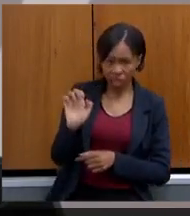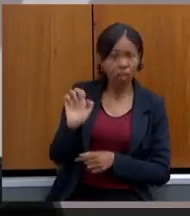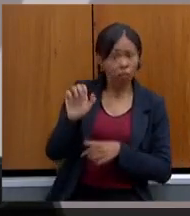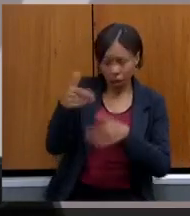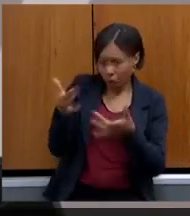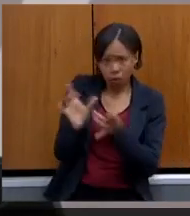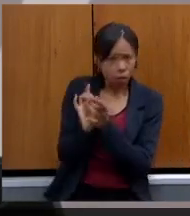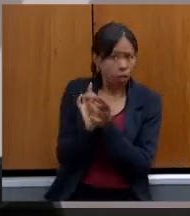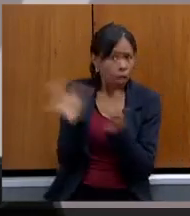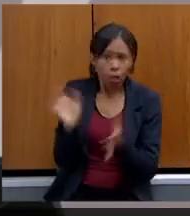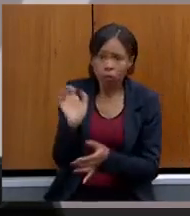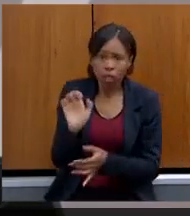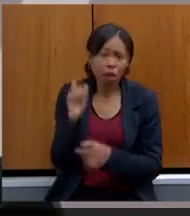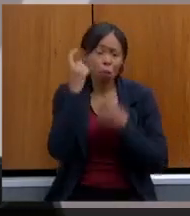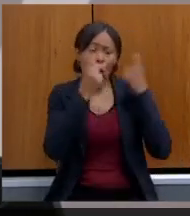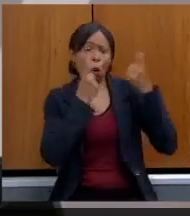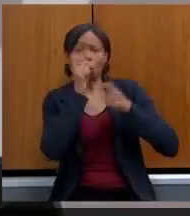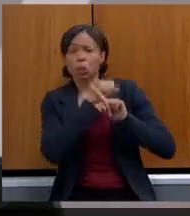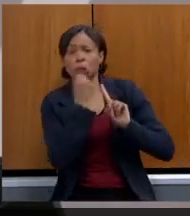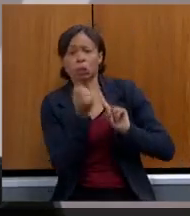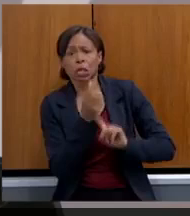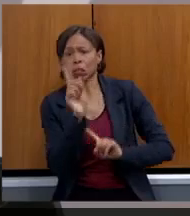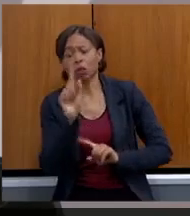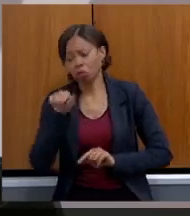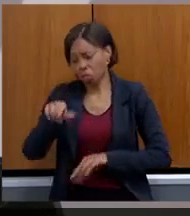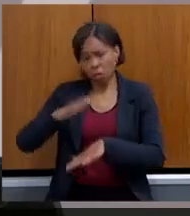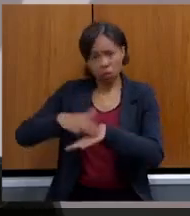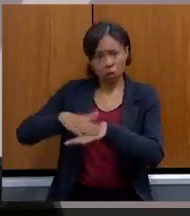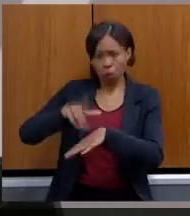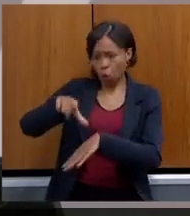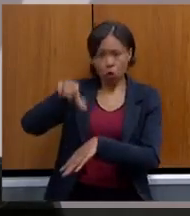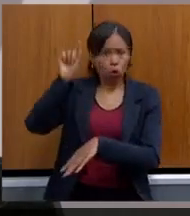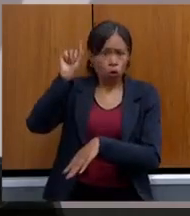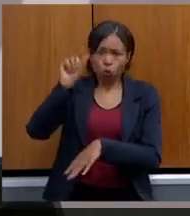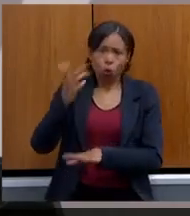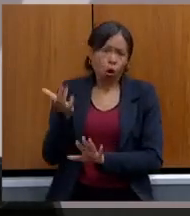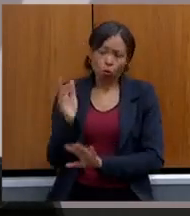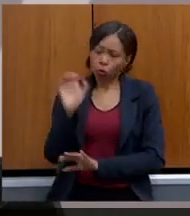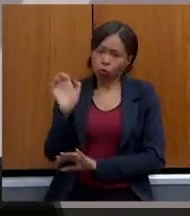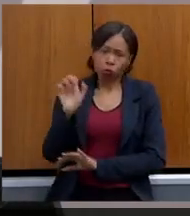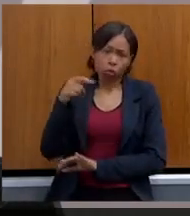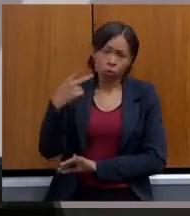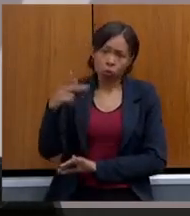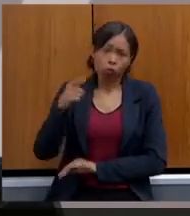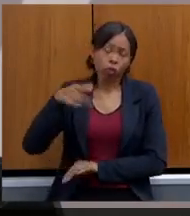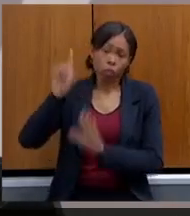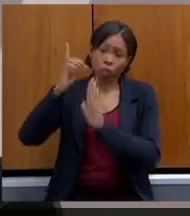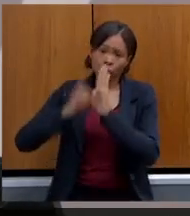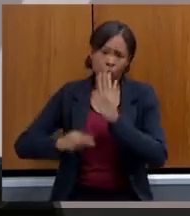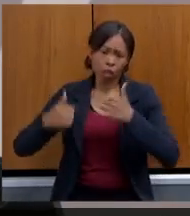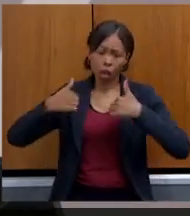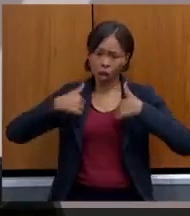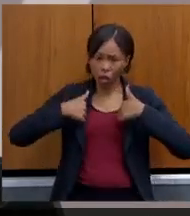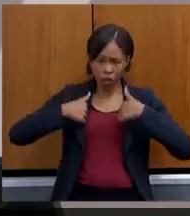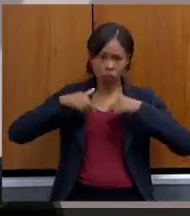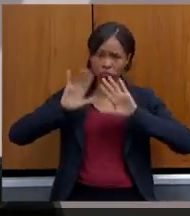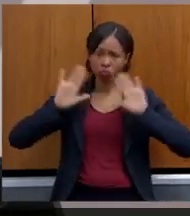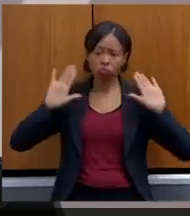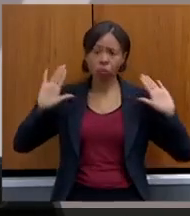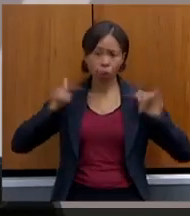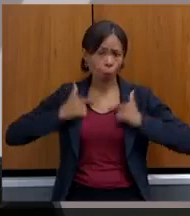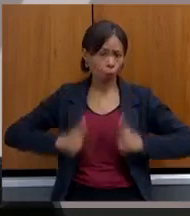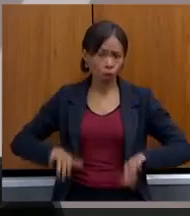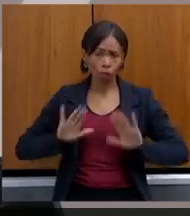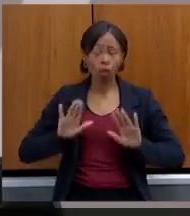gay tá você não tem que preocupar com a sociedade a opção sexual é sua é direito seu eu não tenho nada minha conta sua opção sexual